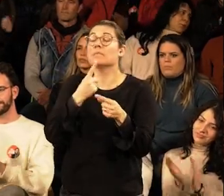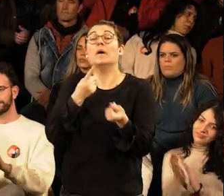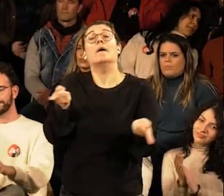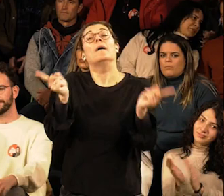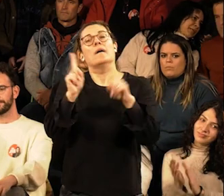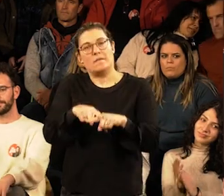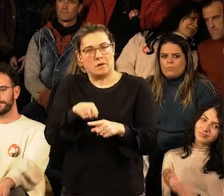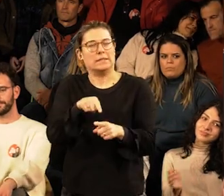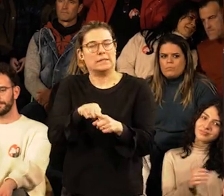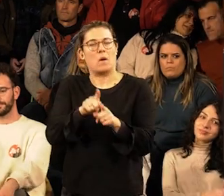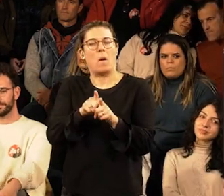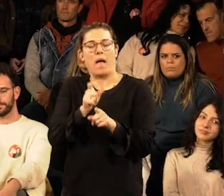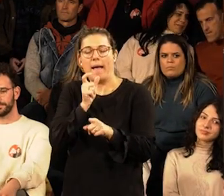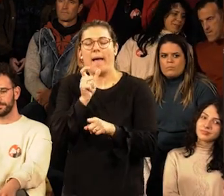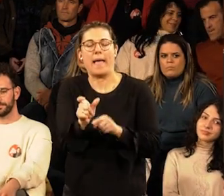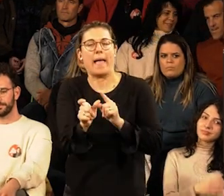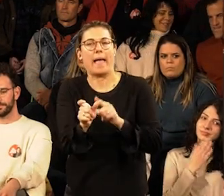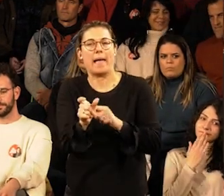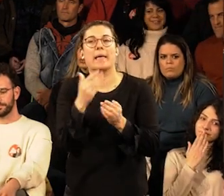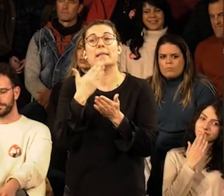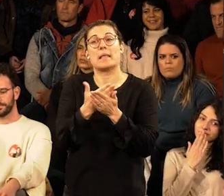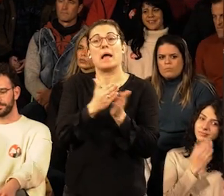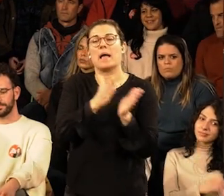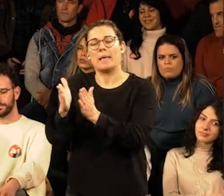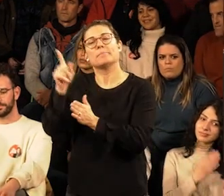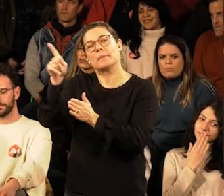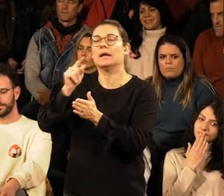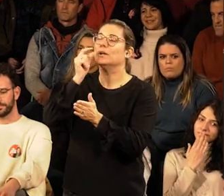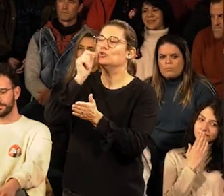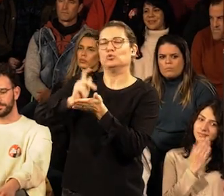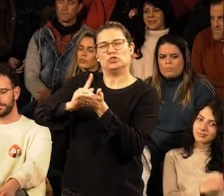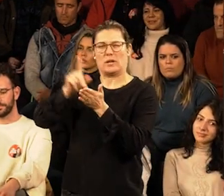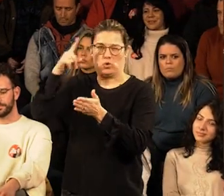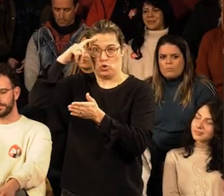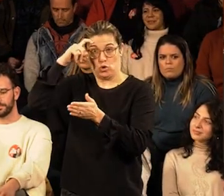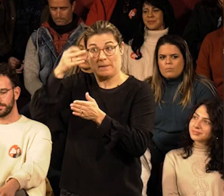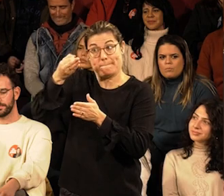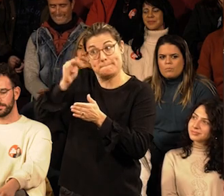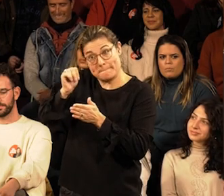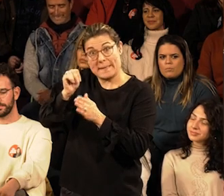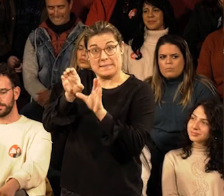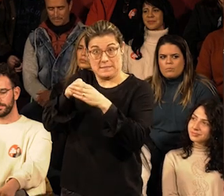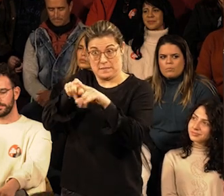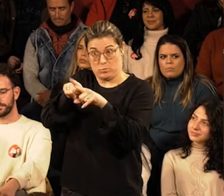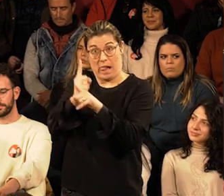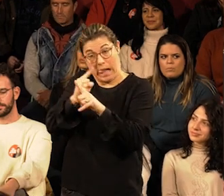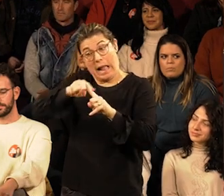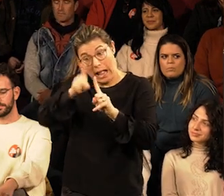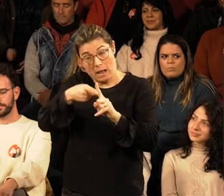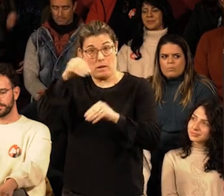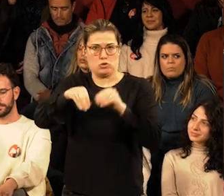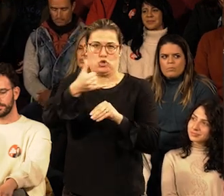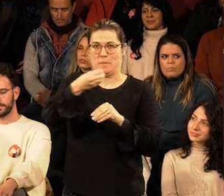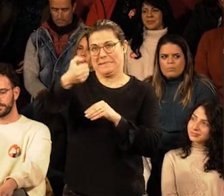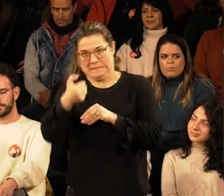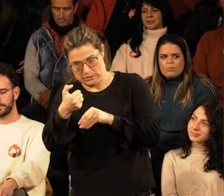a funcionar a favor agora do engenheiro Sócrates do partido socialista nessas eleições de 2005